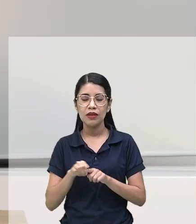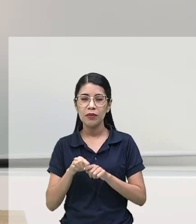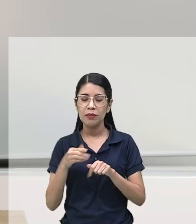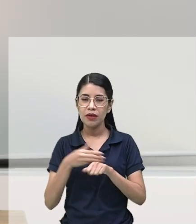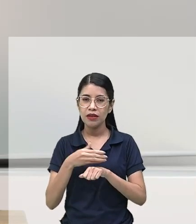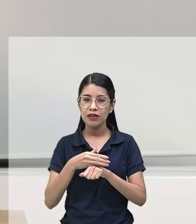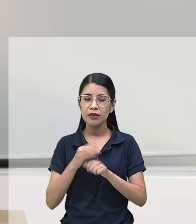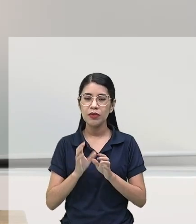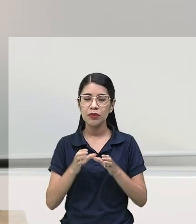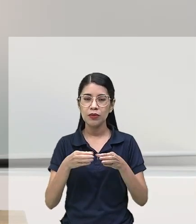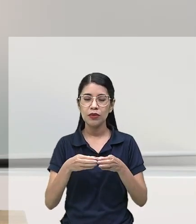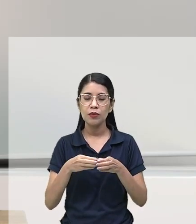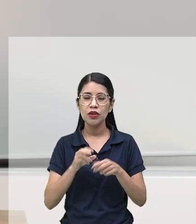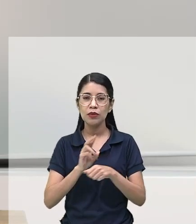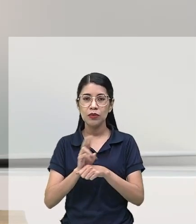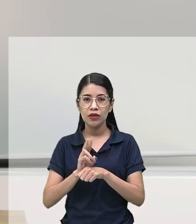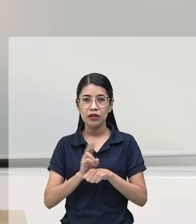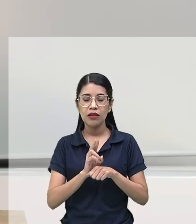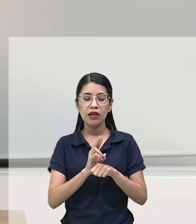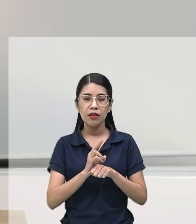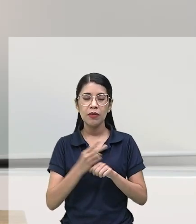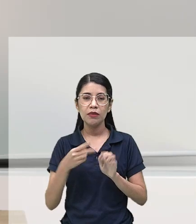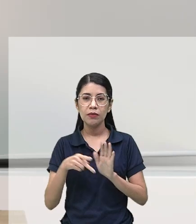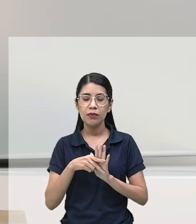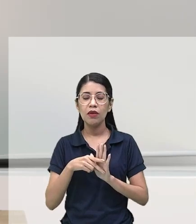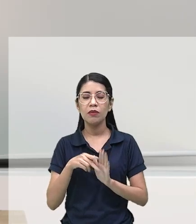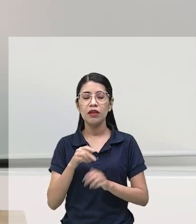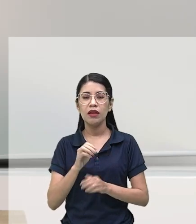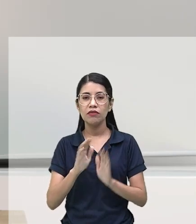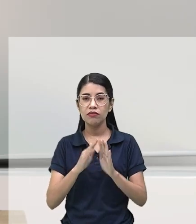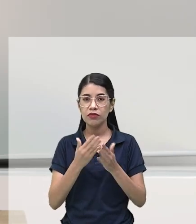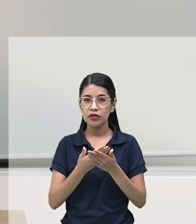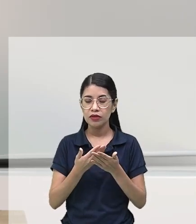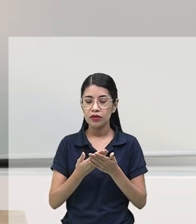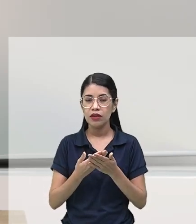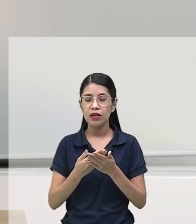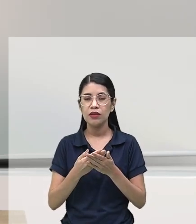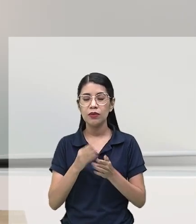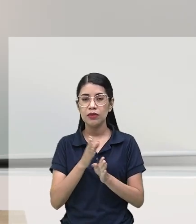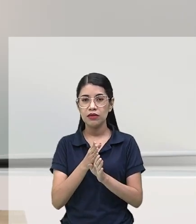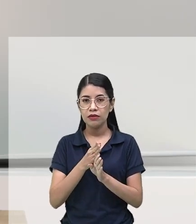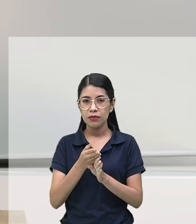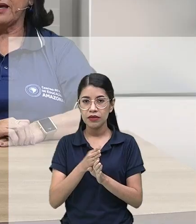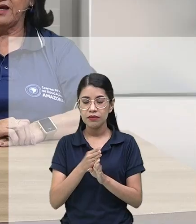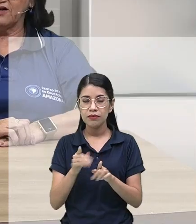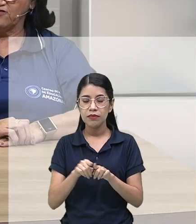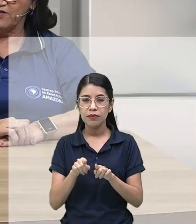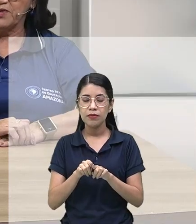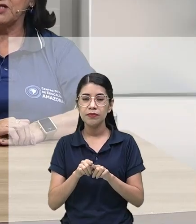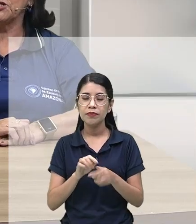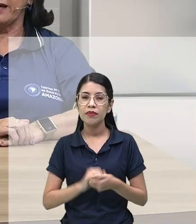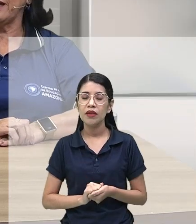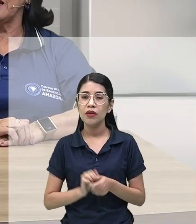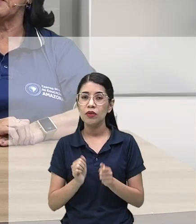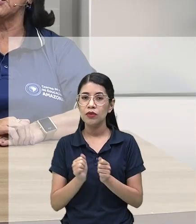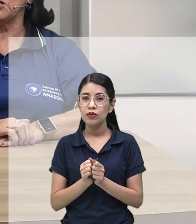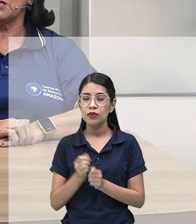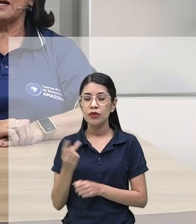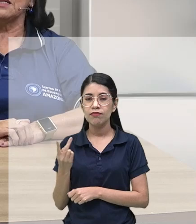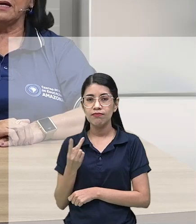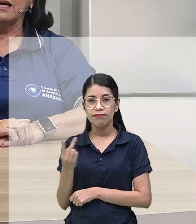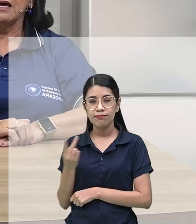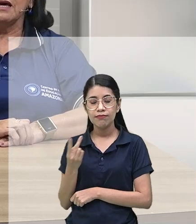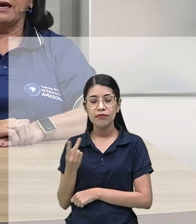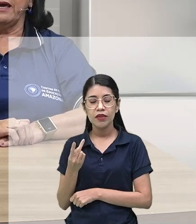de monitoramento escolar do ensino mediado. E estamos juntos aqui, eu e a Keila, novamente, né, Keila, para a